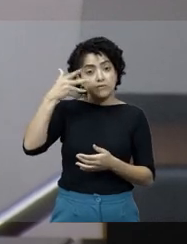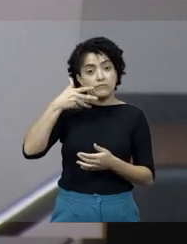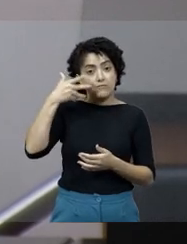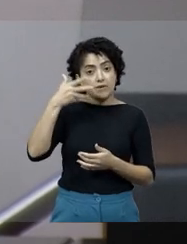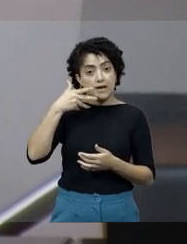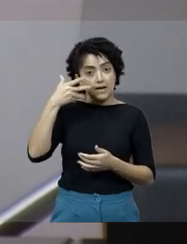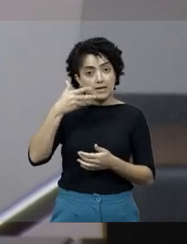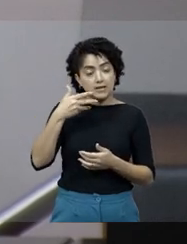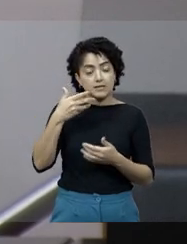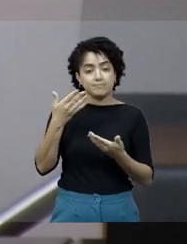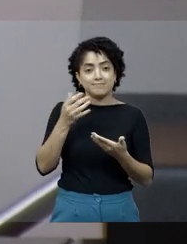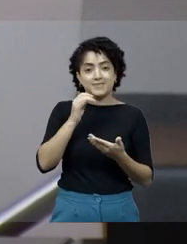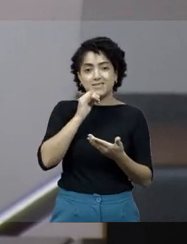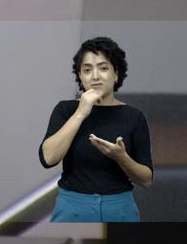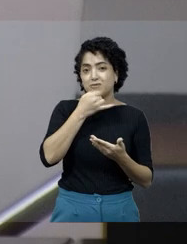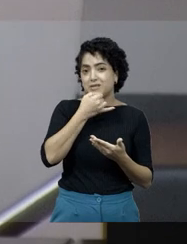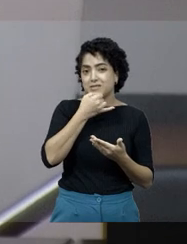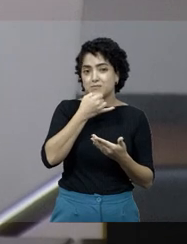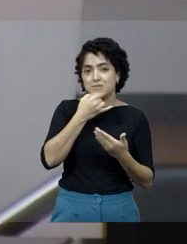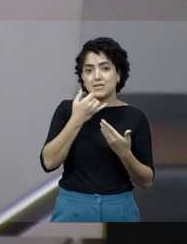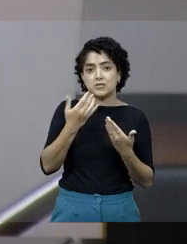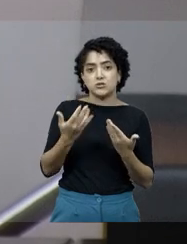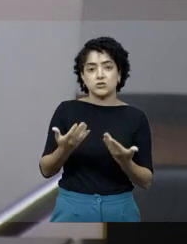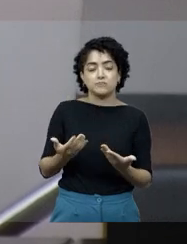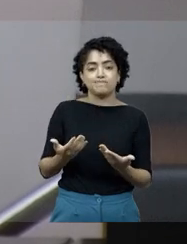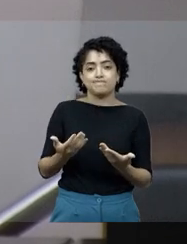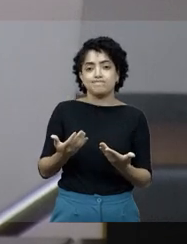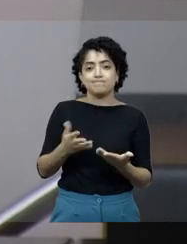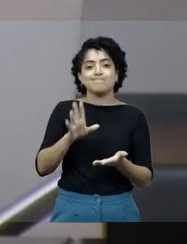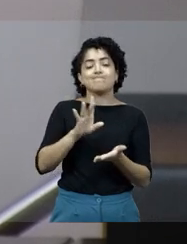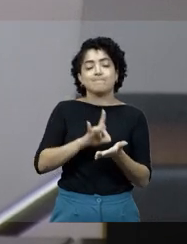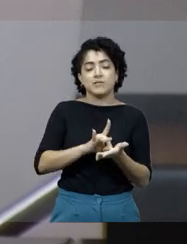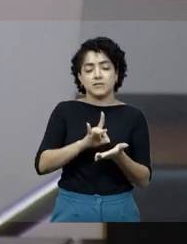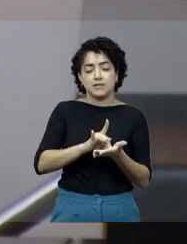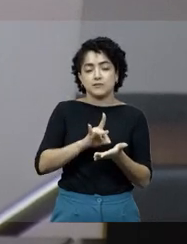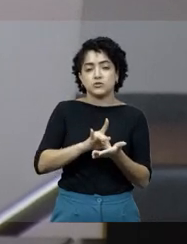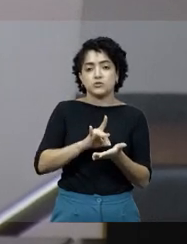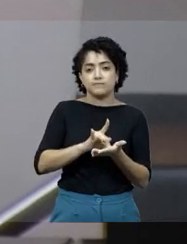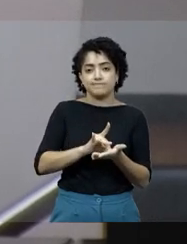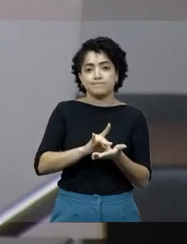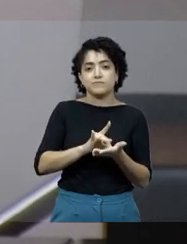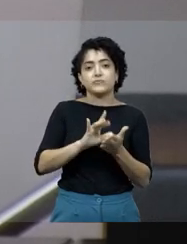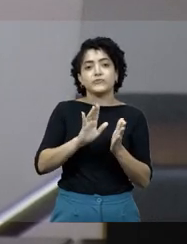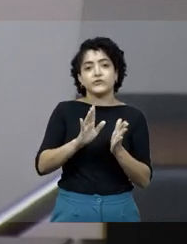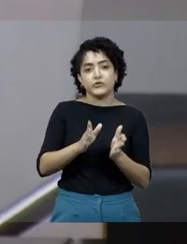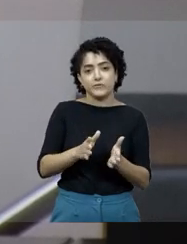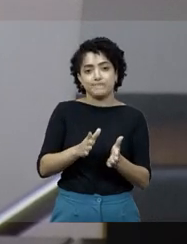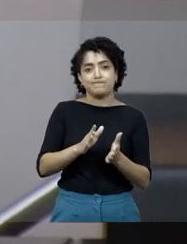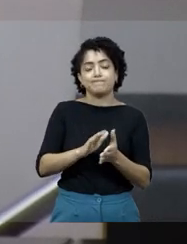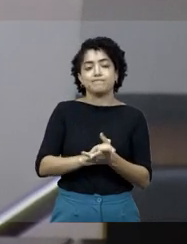ela, infelizmente, possa ter se tornado realidade já.